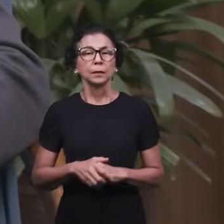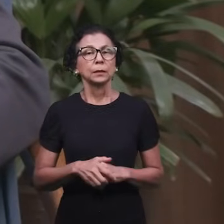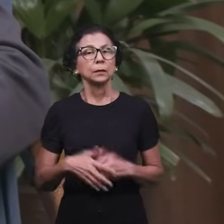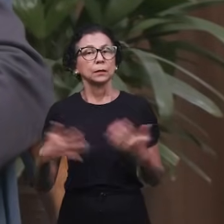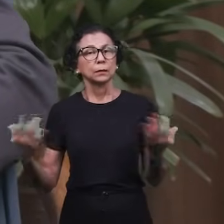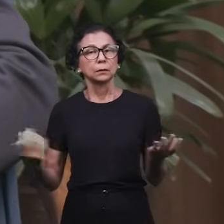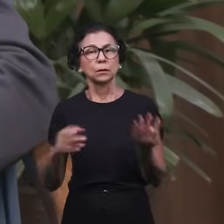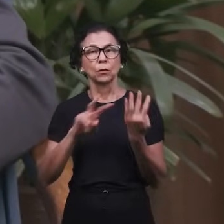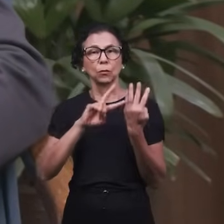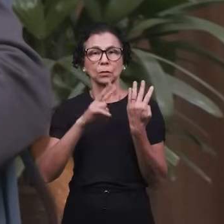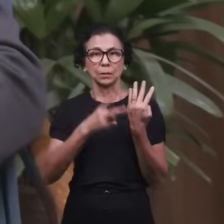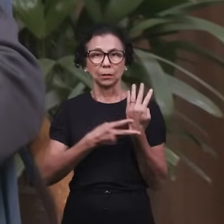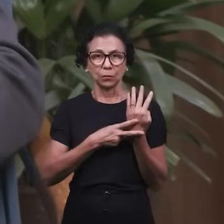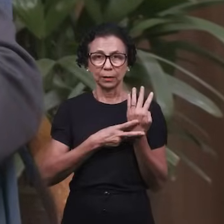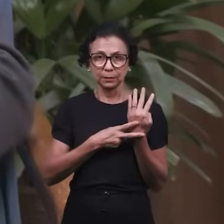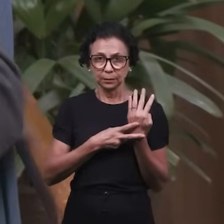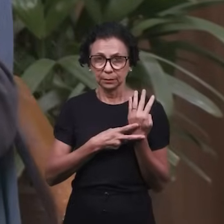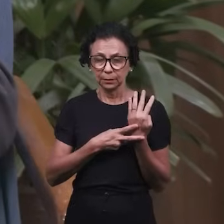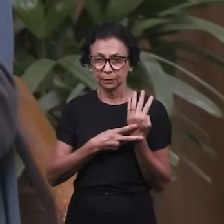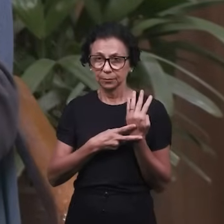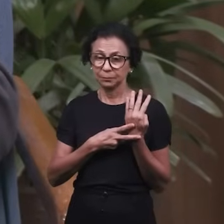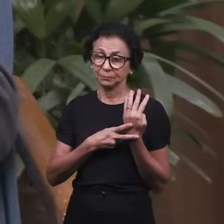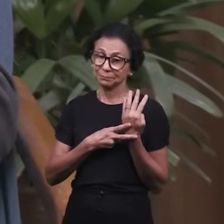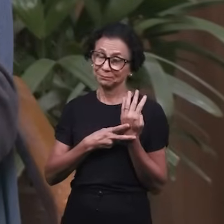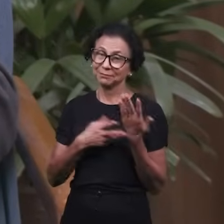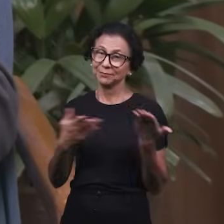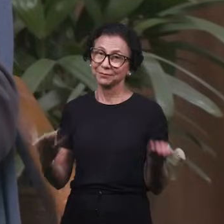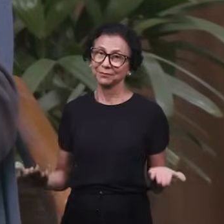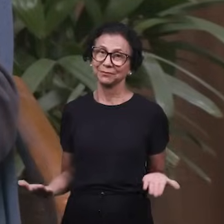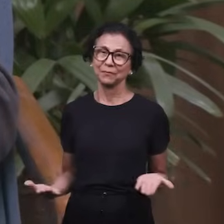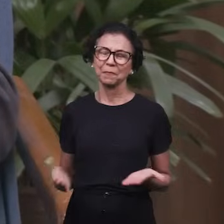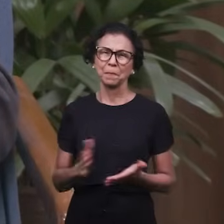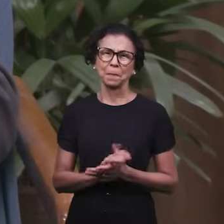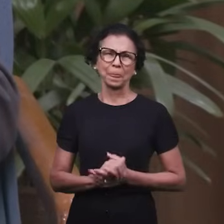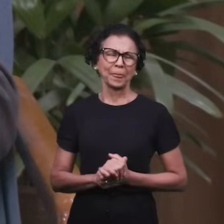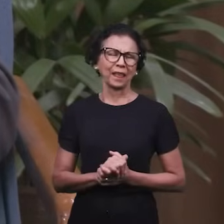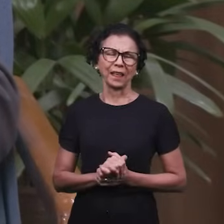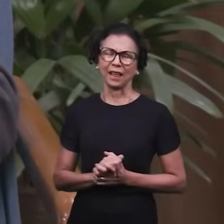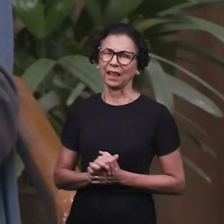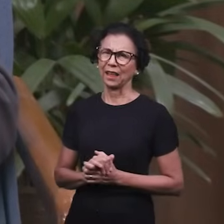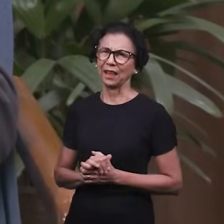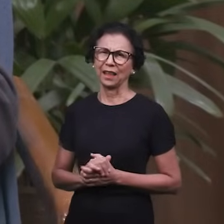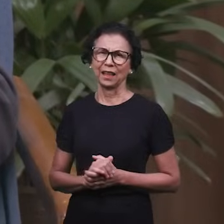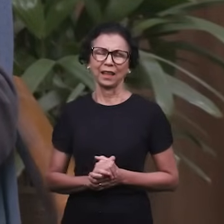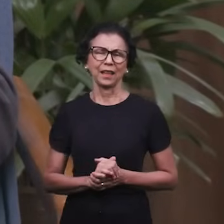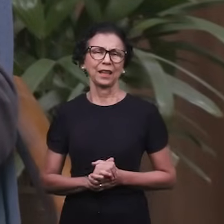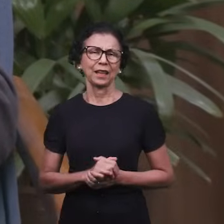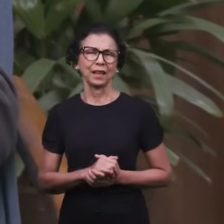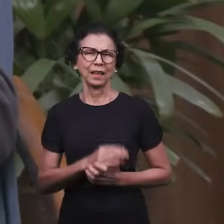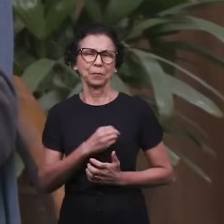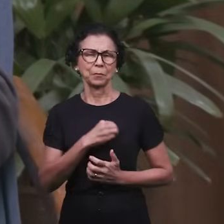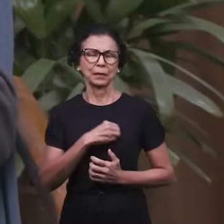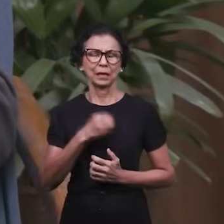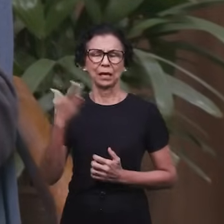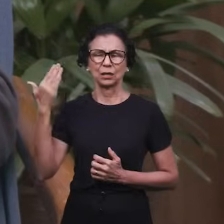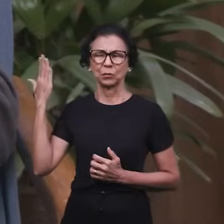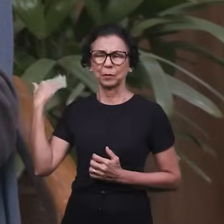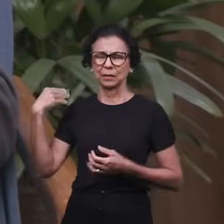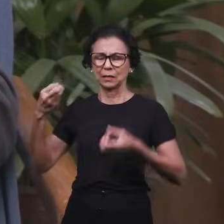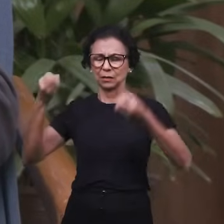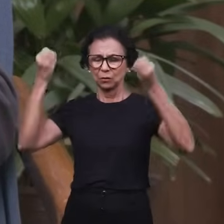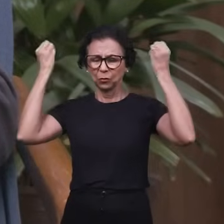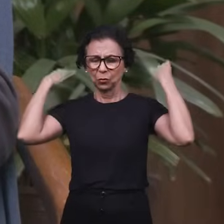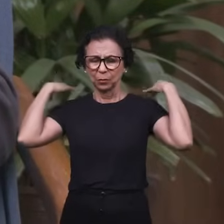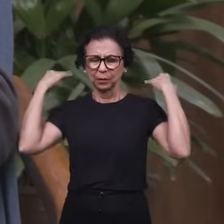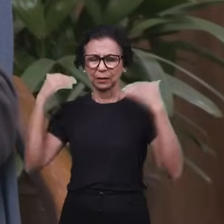né, a morte do velho homem. Exato. Né, e o nascer do novo homem, que é ser batizado em nome de